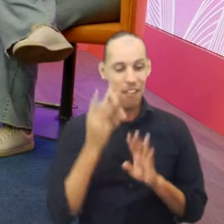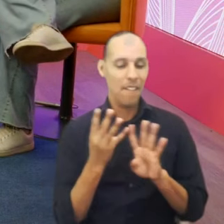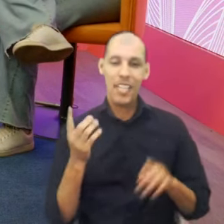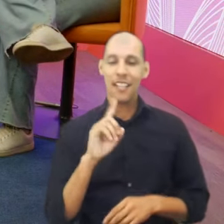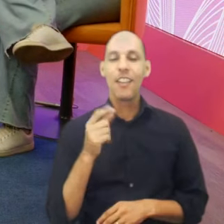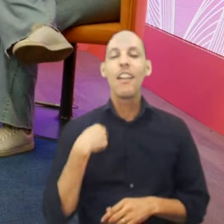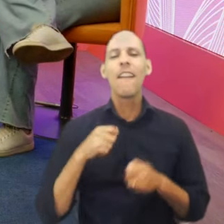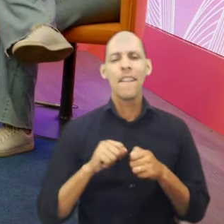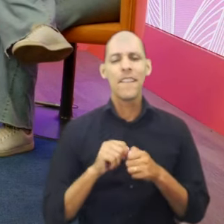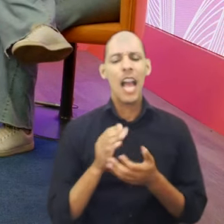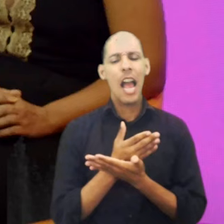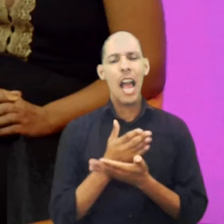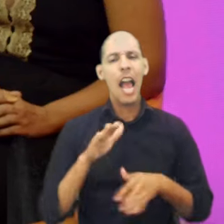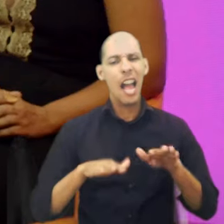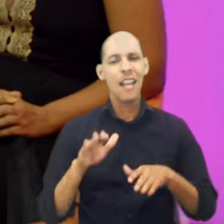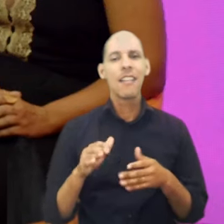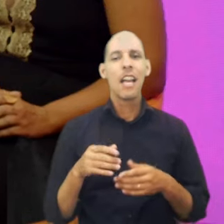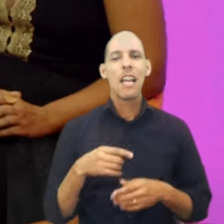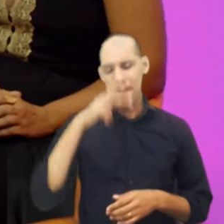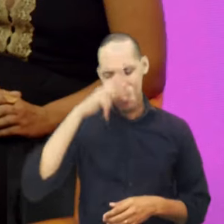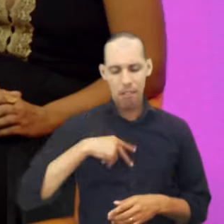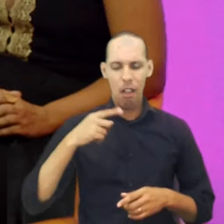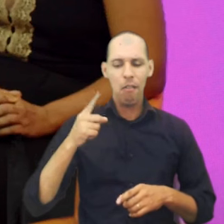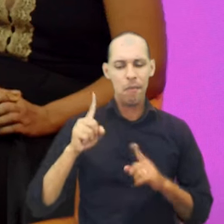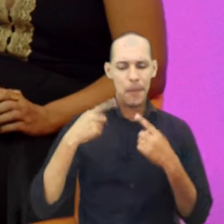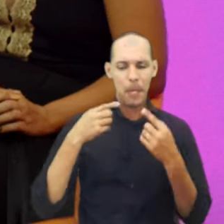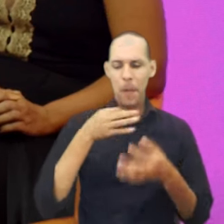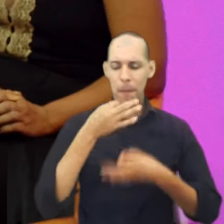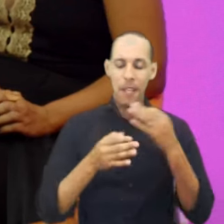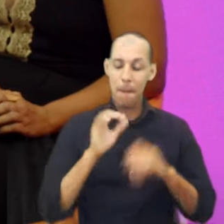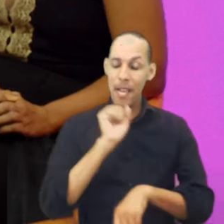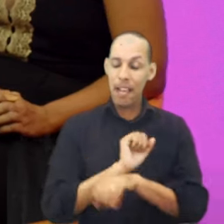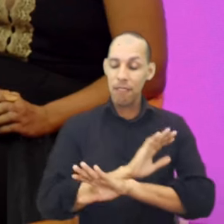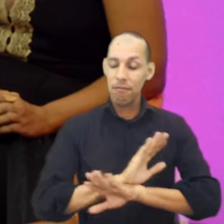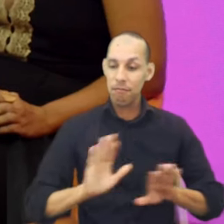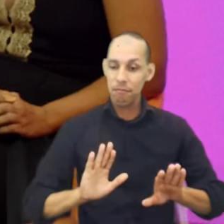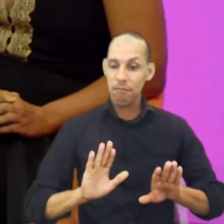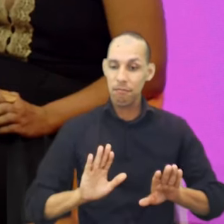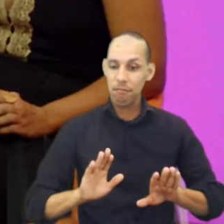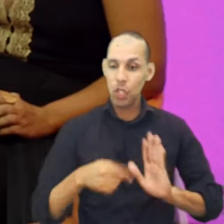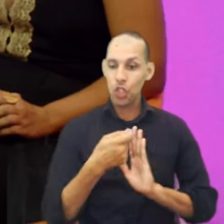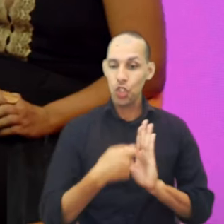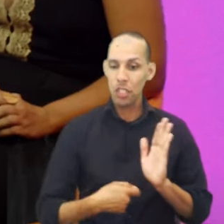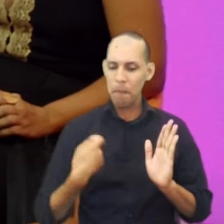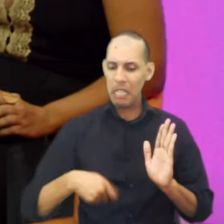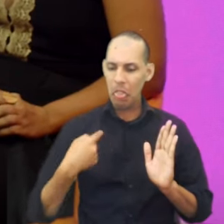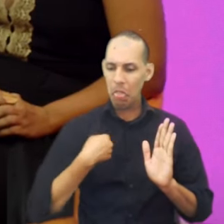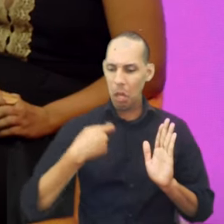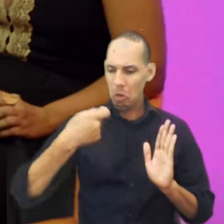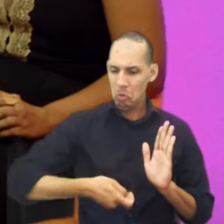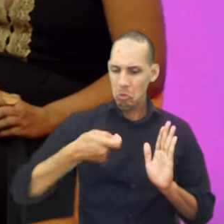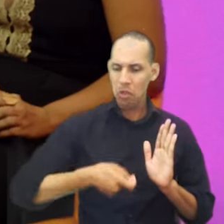E de vez em quando eu faço uma autocrítica e depois eu mesmo já converso com... Para, Não tá escrito em nenhum lugar